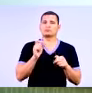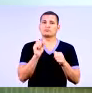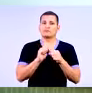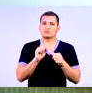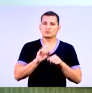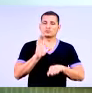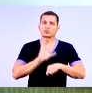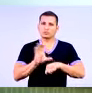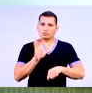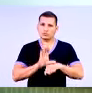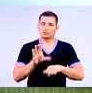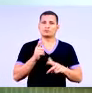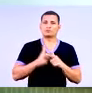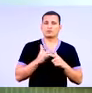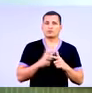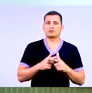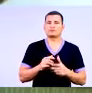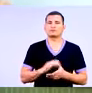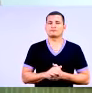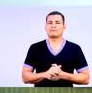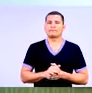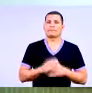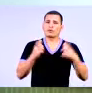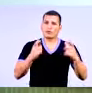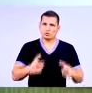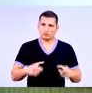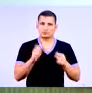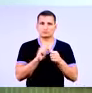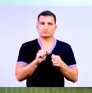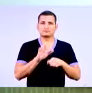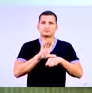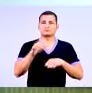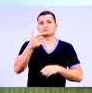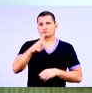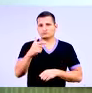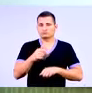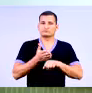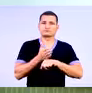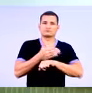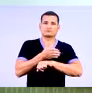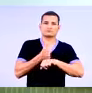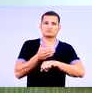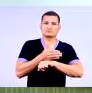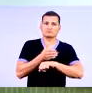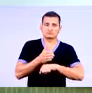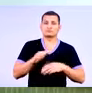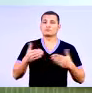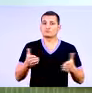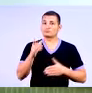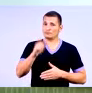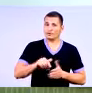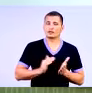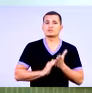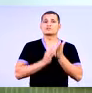algum curso, porque no lugar que se faz o curso ele não tem acessibilidade. Então, isso é